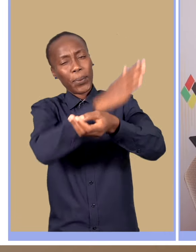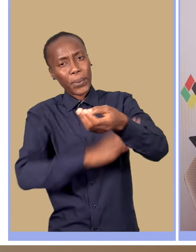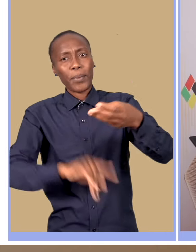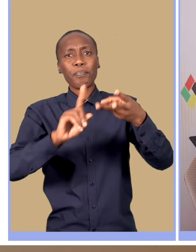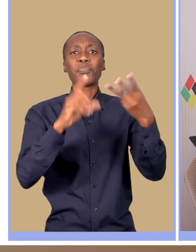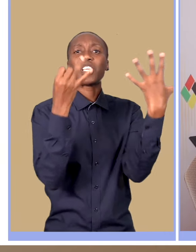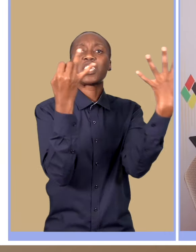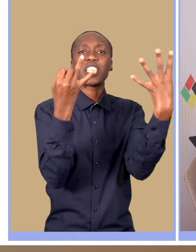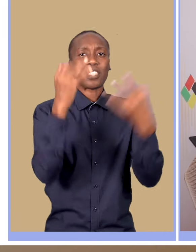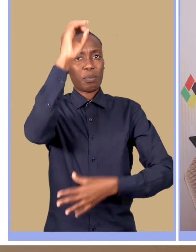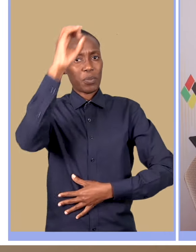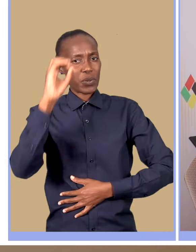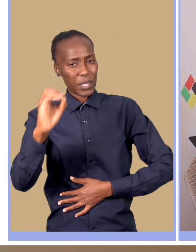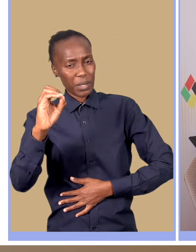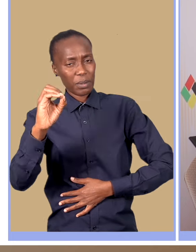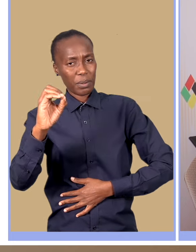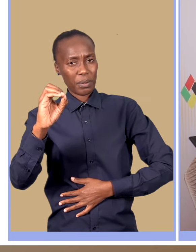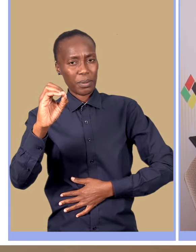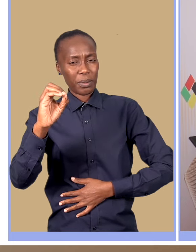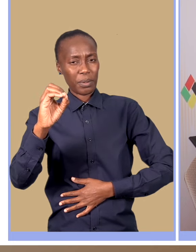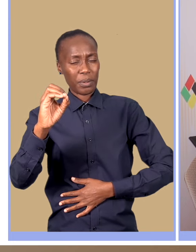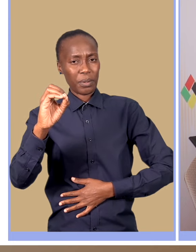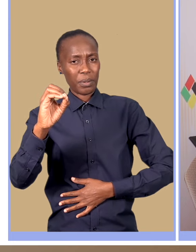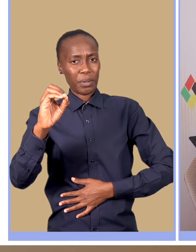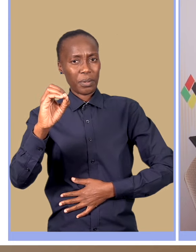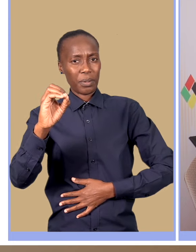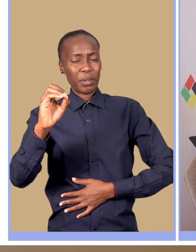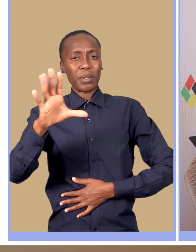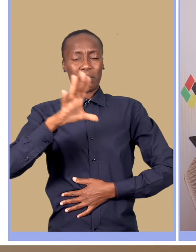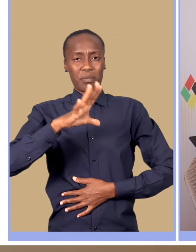ou inferiores, e 7% é que sofre de alguma